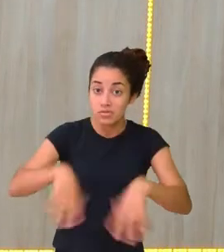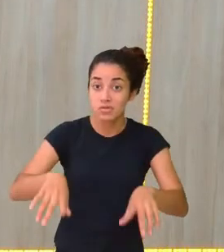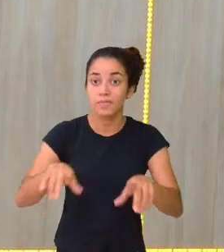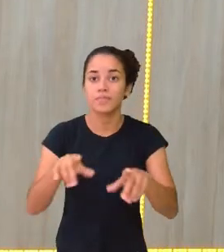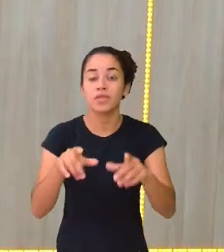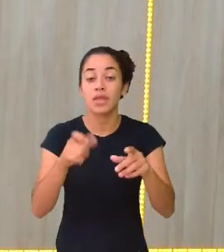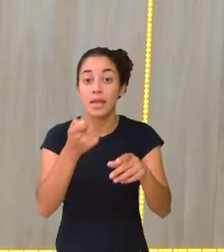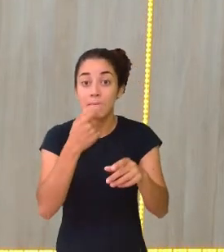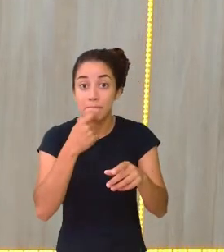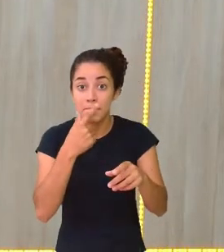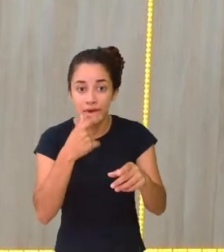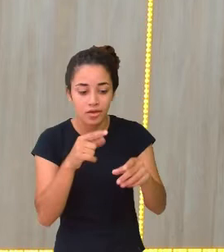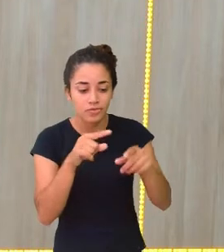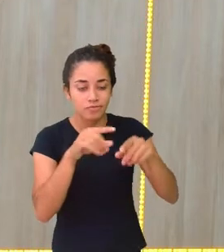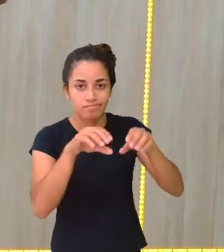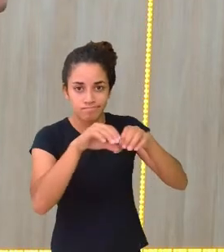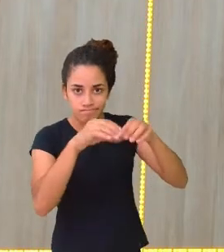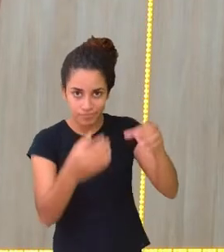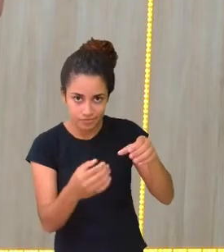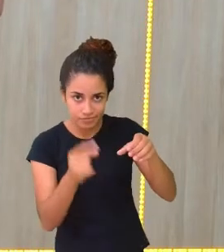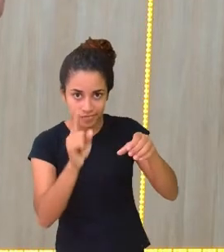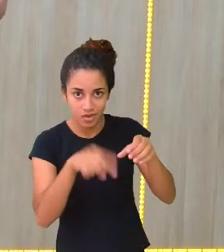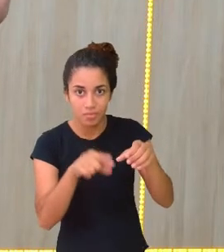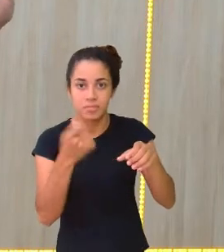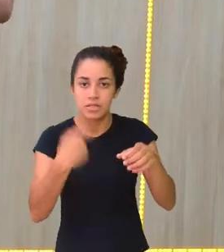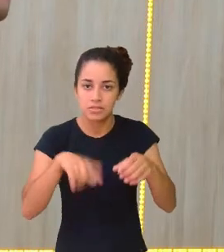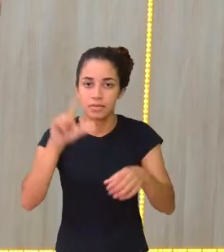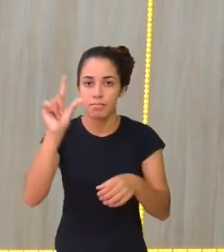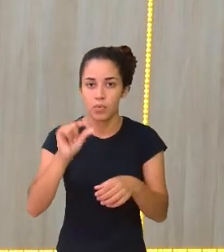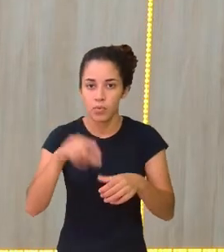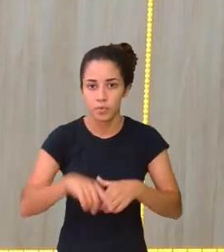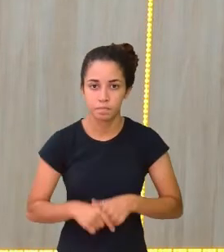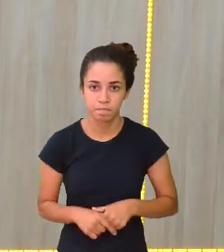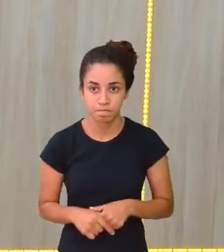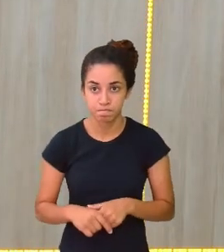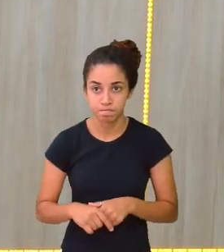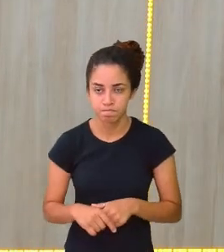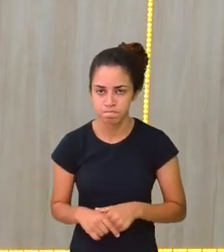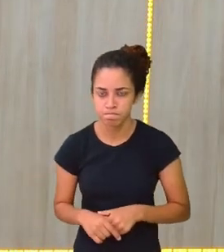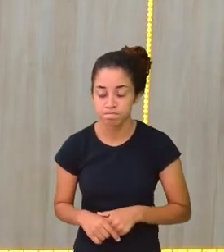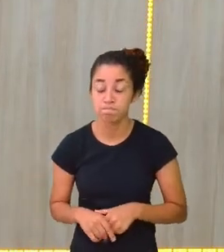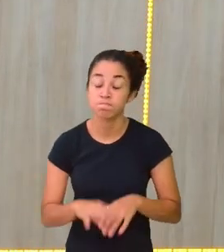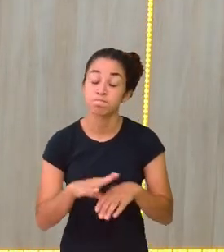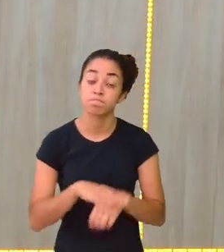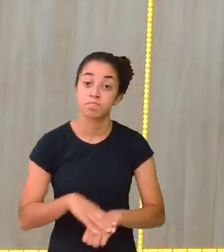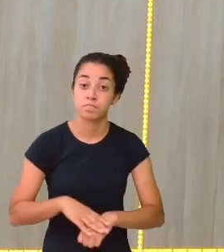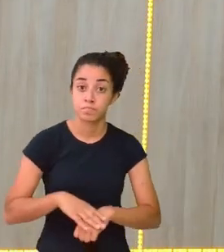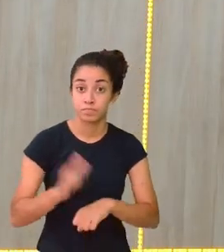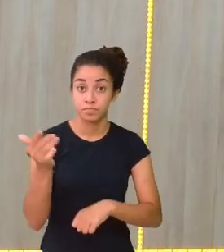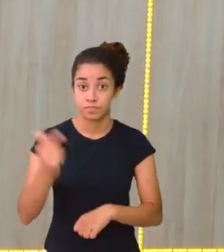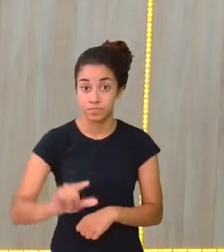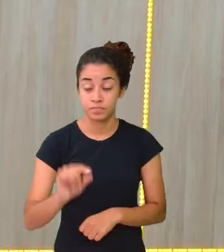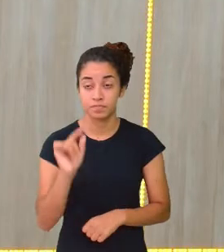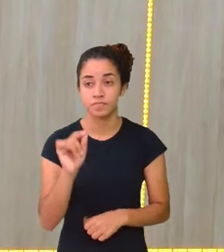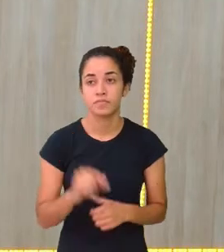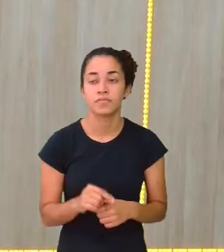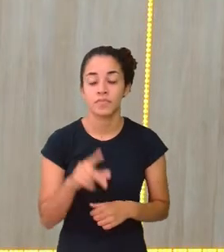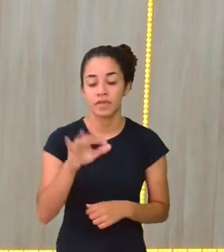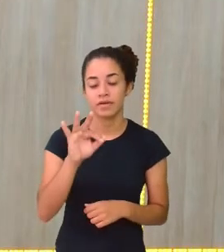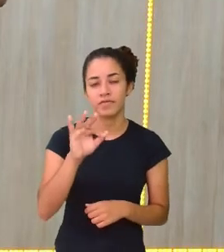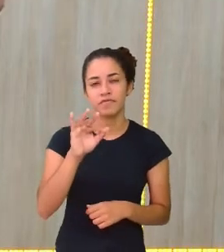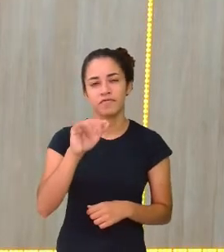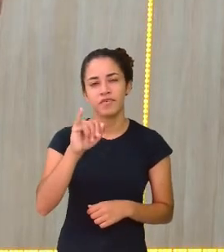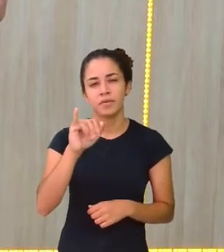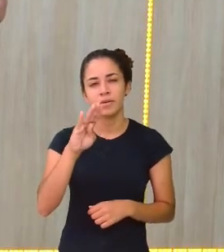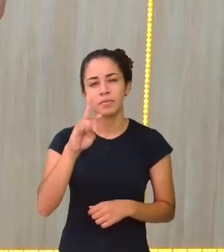gente as pequenas proporções, as pequenas quantidades. O que é que nós temos mais? As fibras, que estão presentes lá